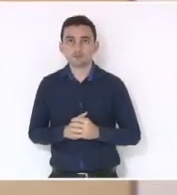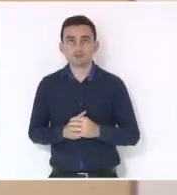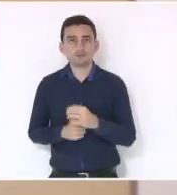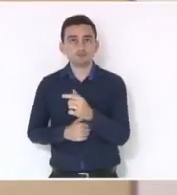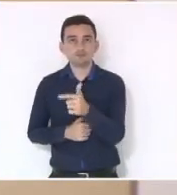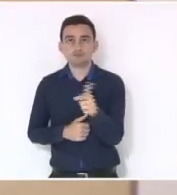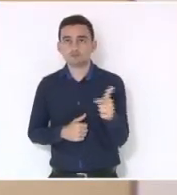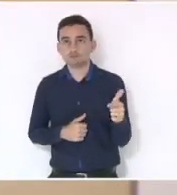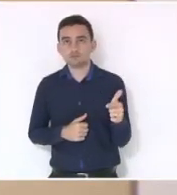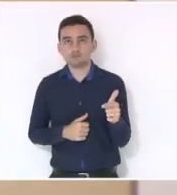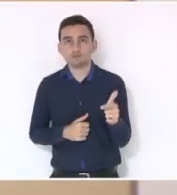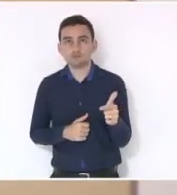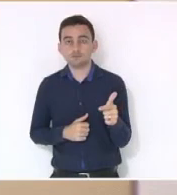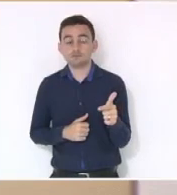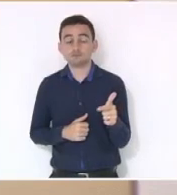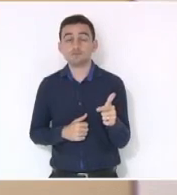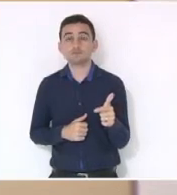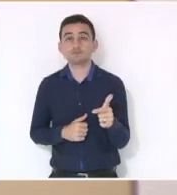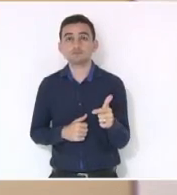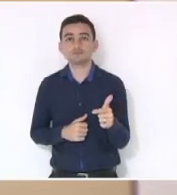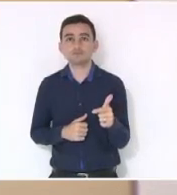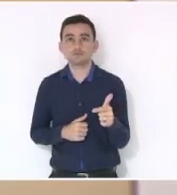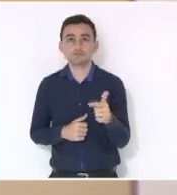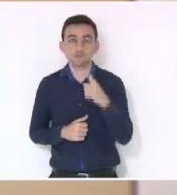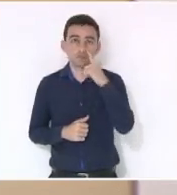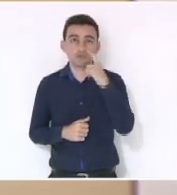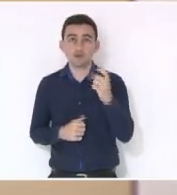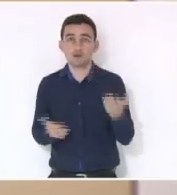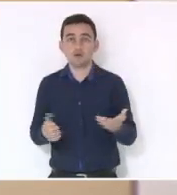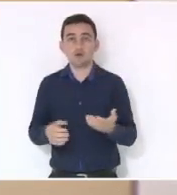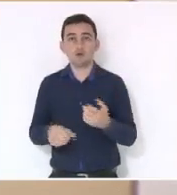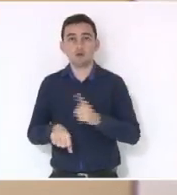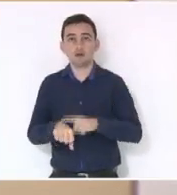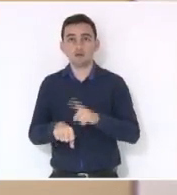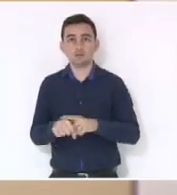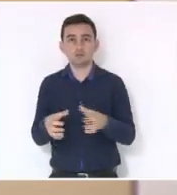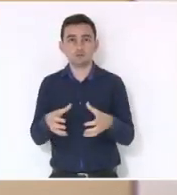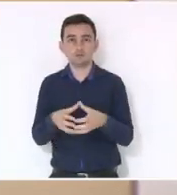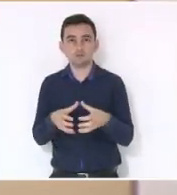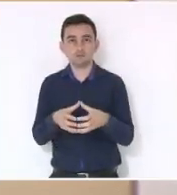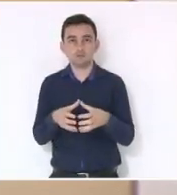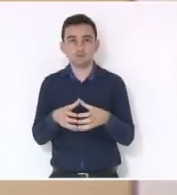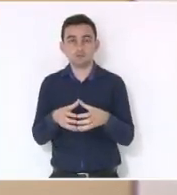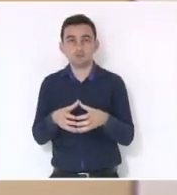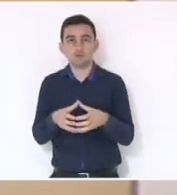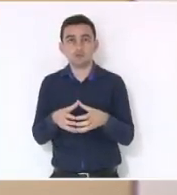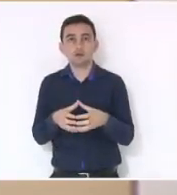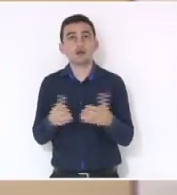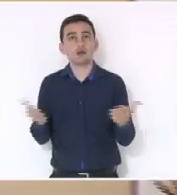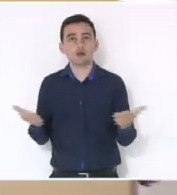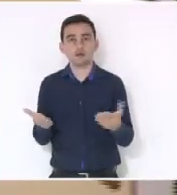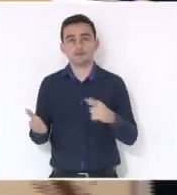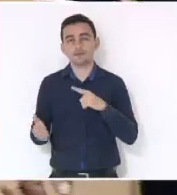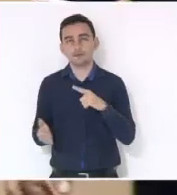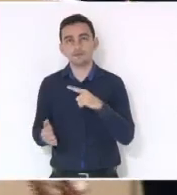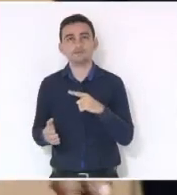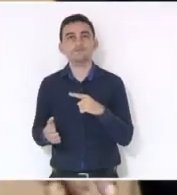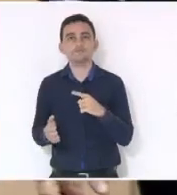havendo mais interessado no horário dos partidos, e nós temos